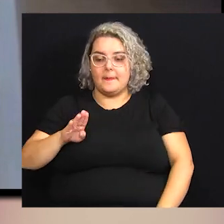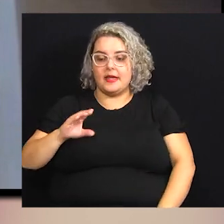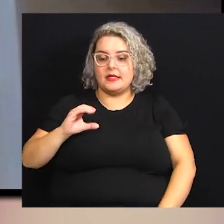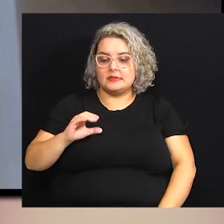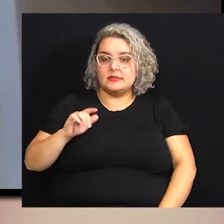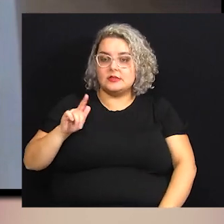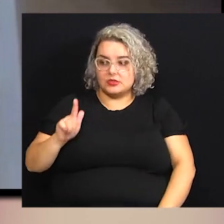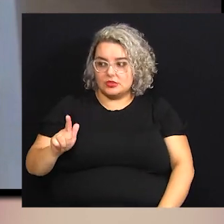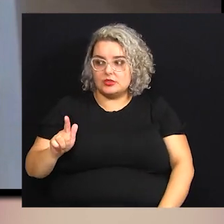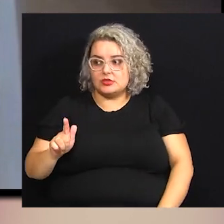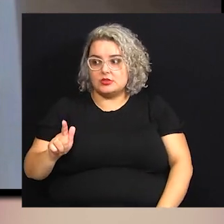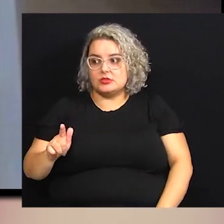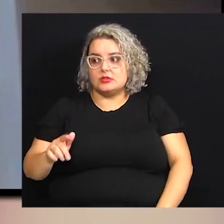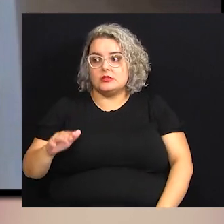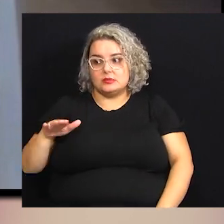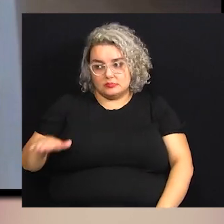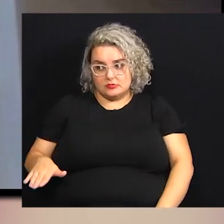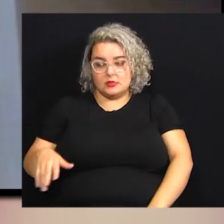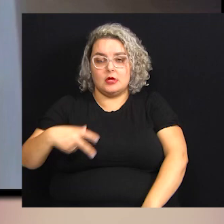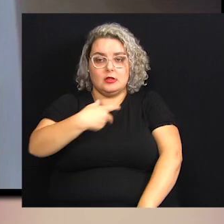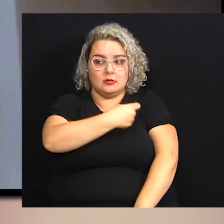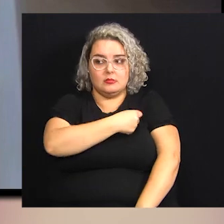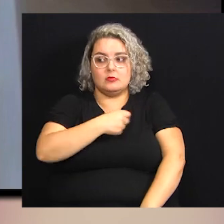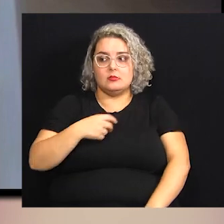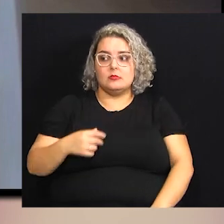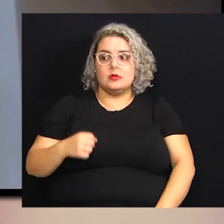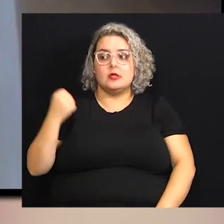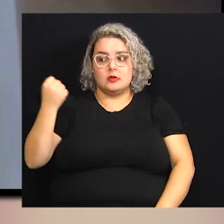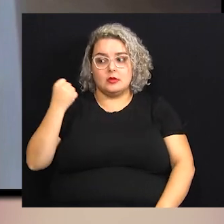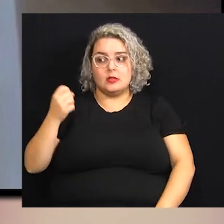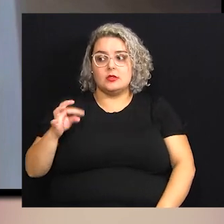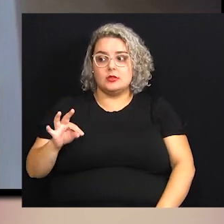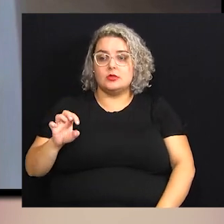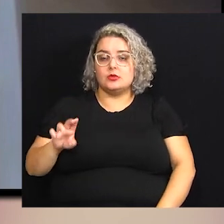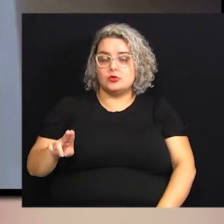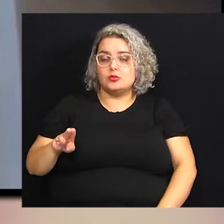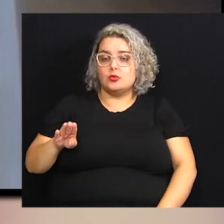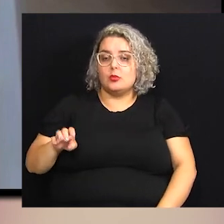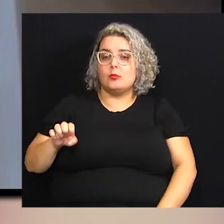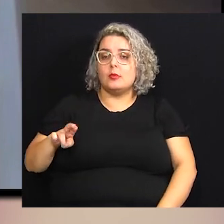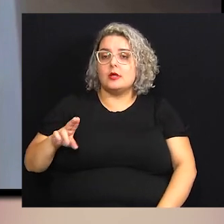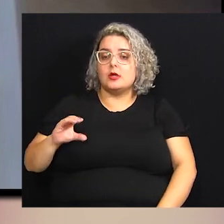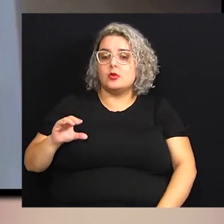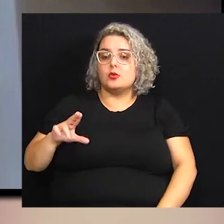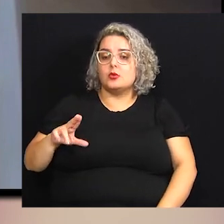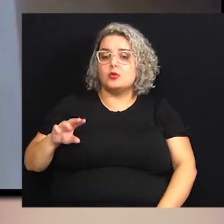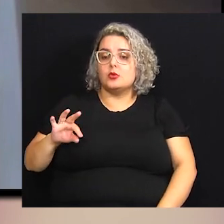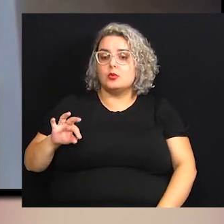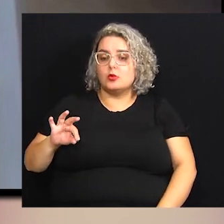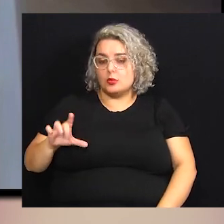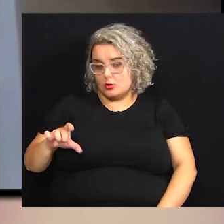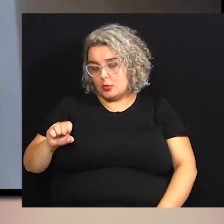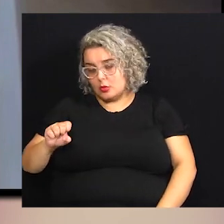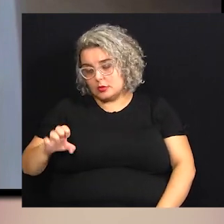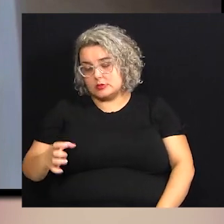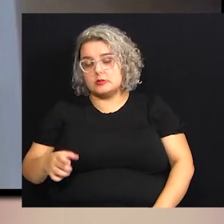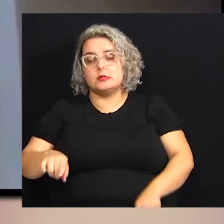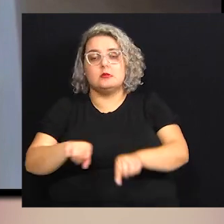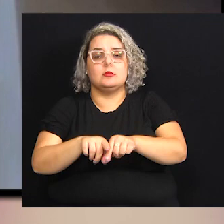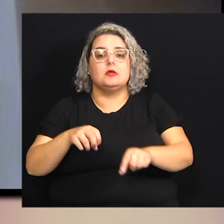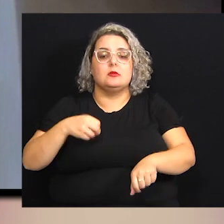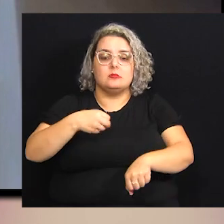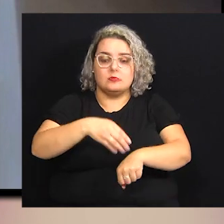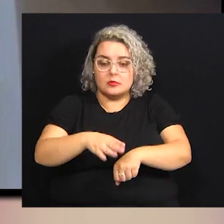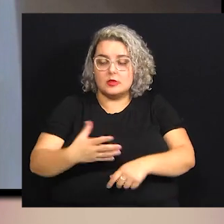que a gente toma quando pequenininho, né, que é para prevenir as formas graves de tuberculose, e aí ela também é indicada